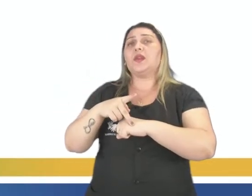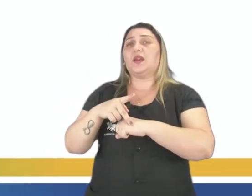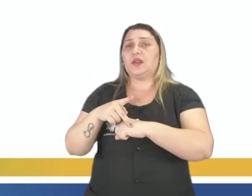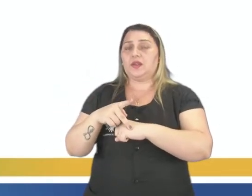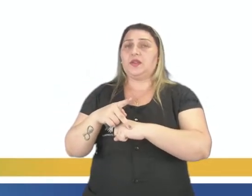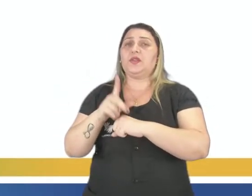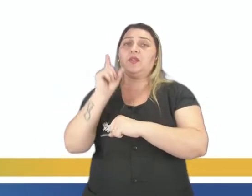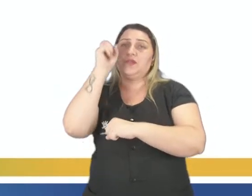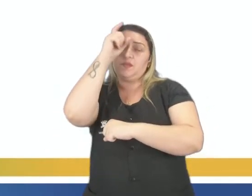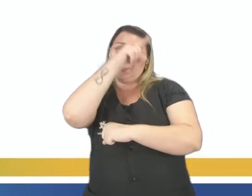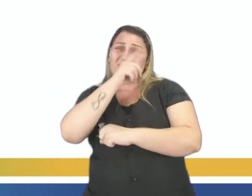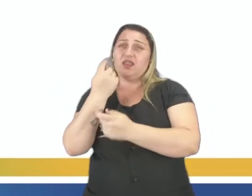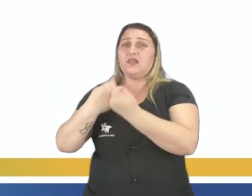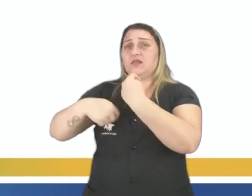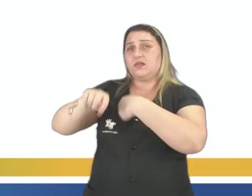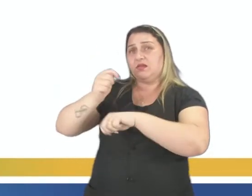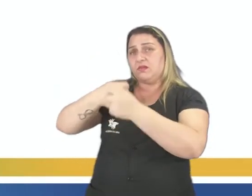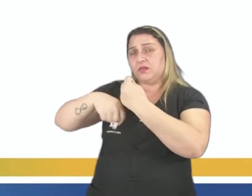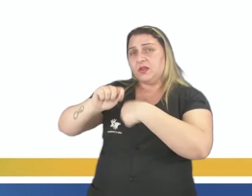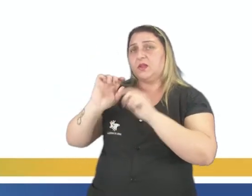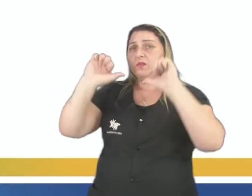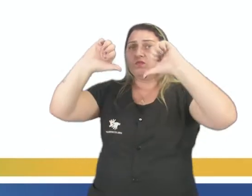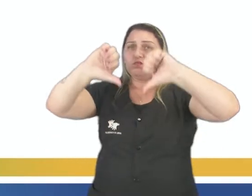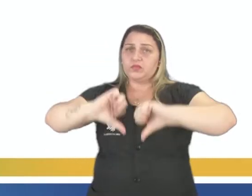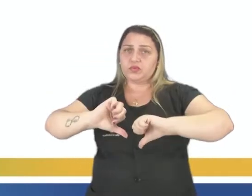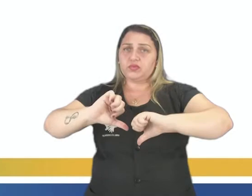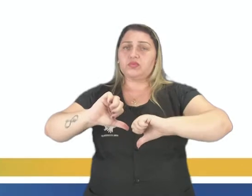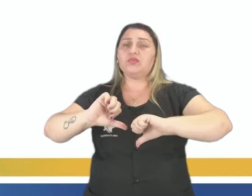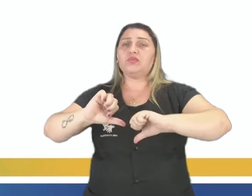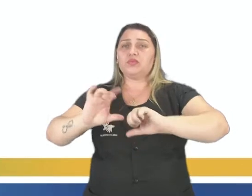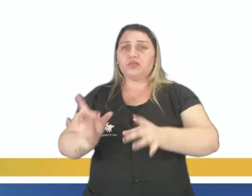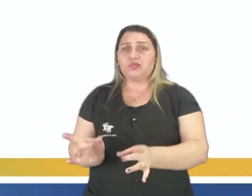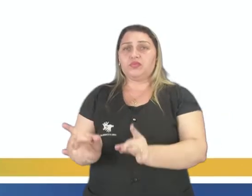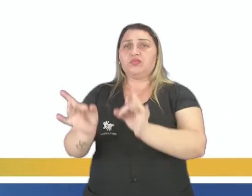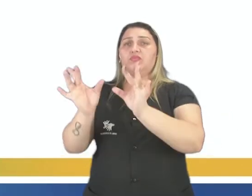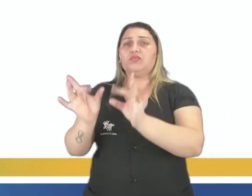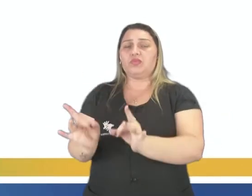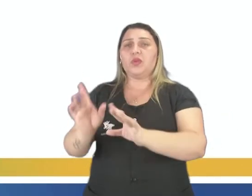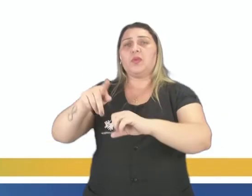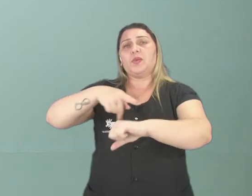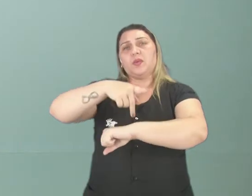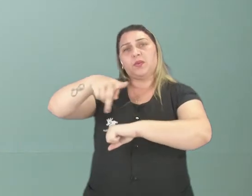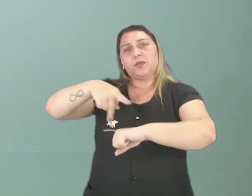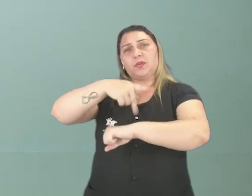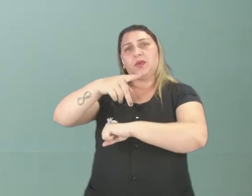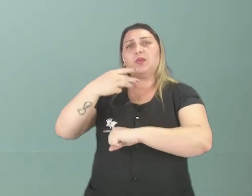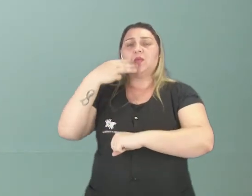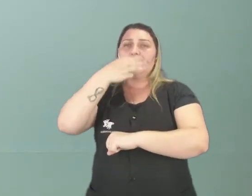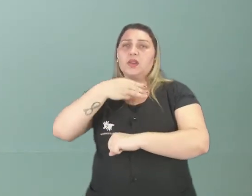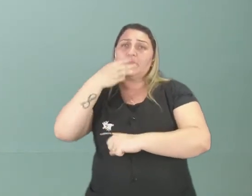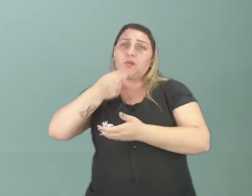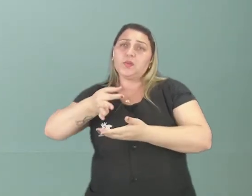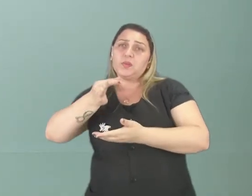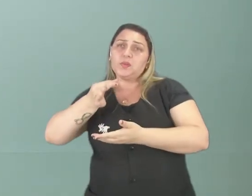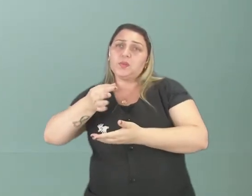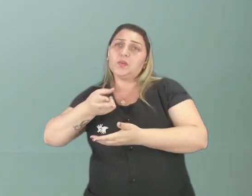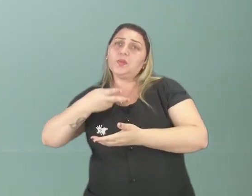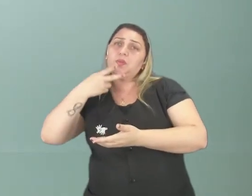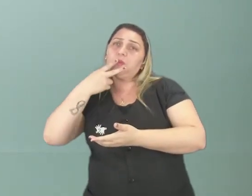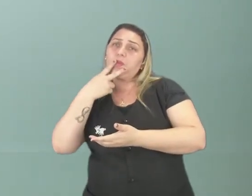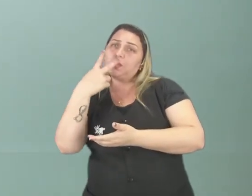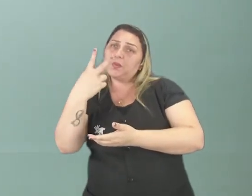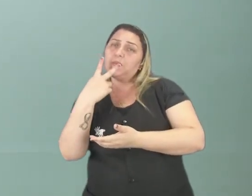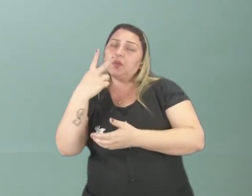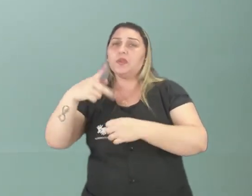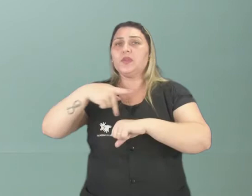delicada com relação à economia, né, porque o principal exportador, né, o país exportador do açúcar, do tabaco, os